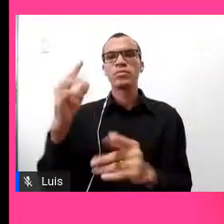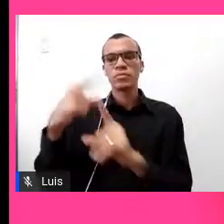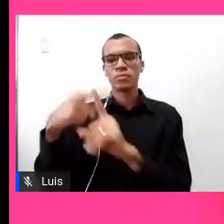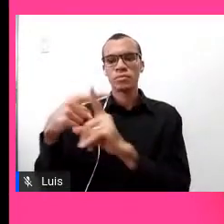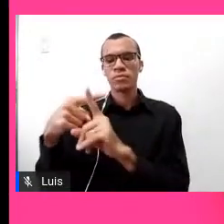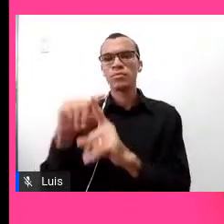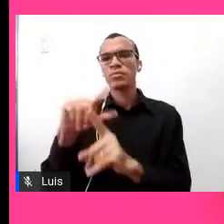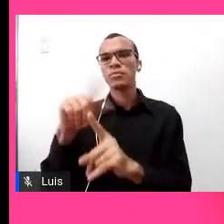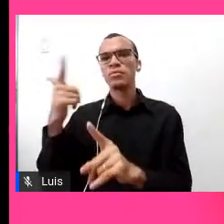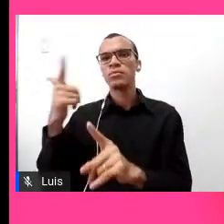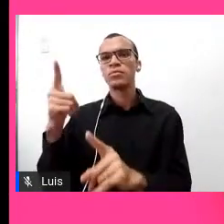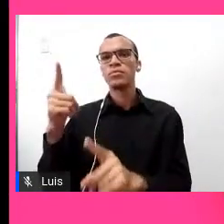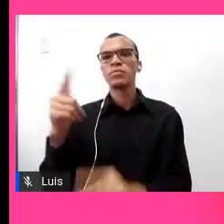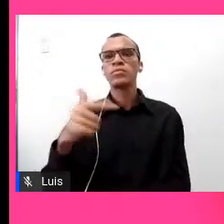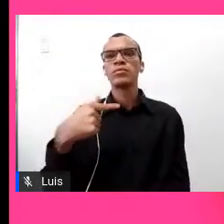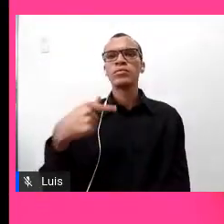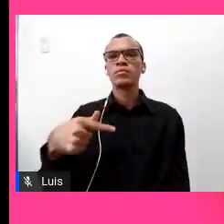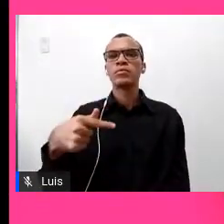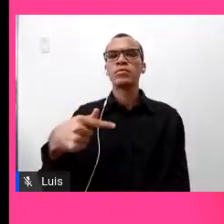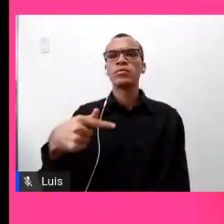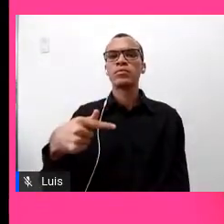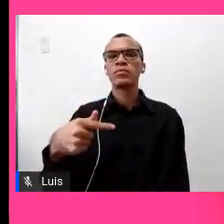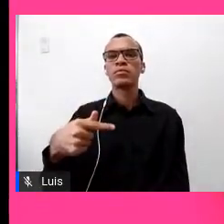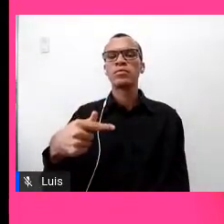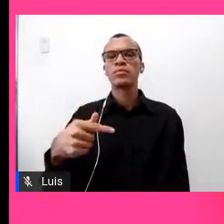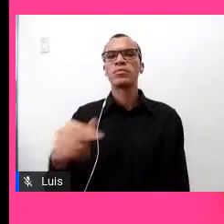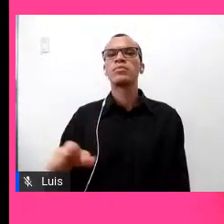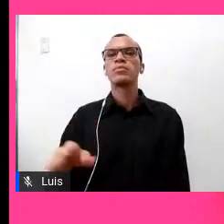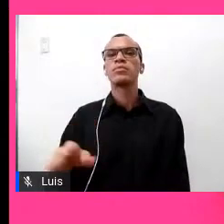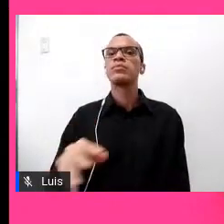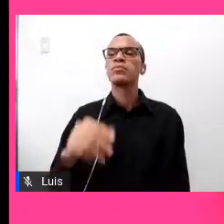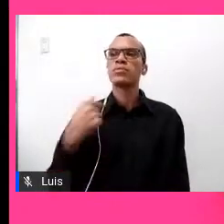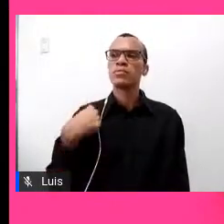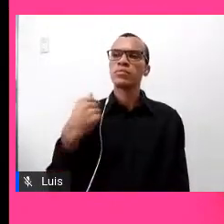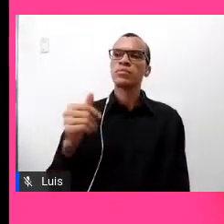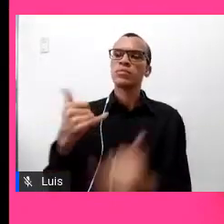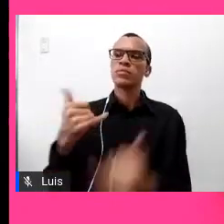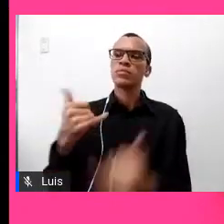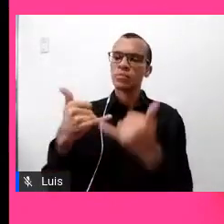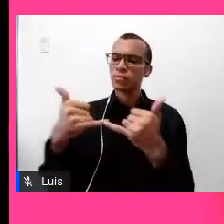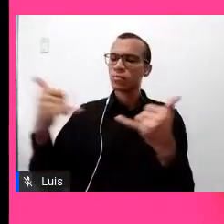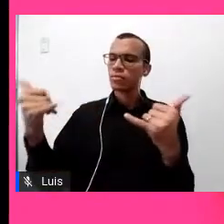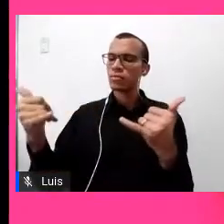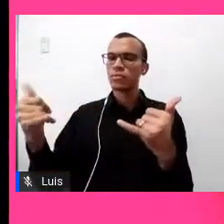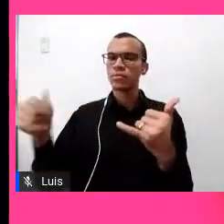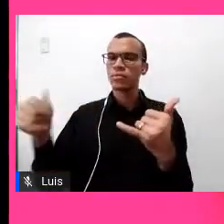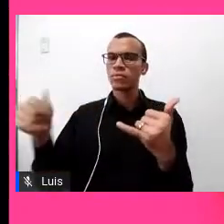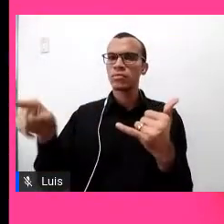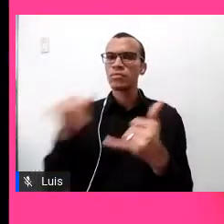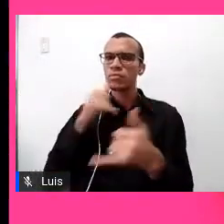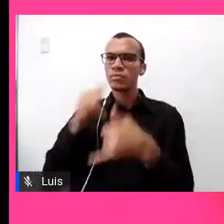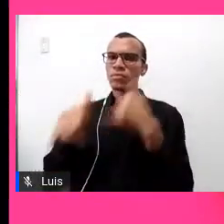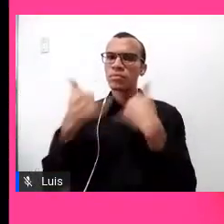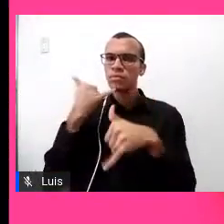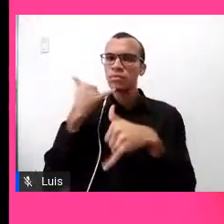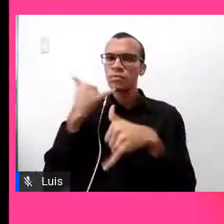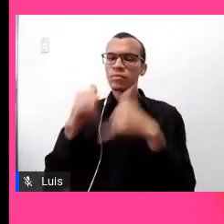é negativo. Quando eu ligo isso em uma bateria, né, uma pilha,